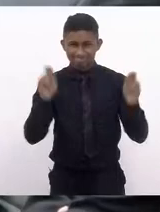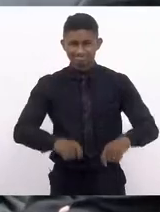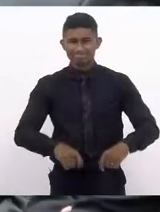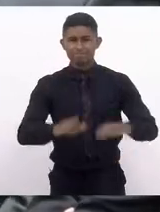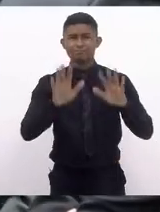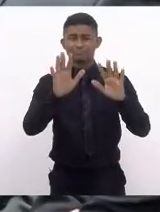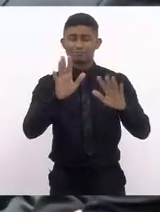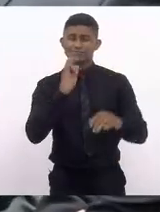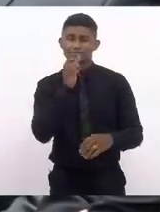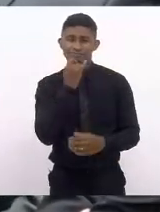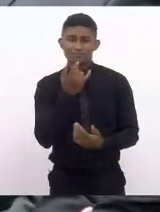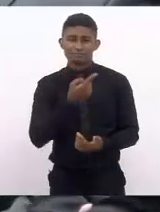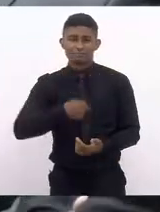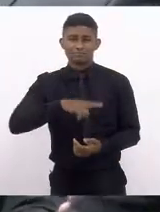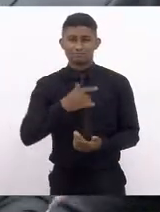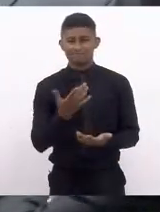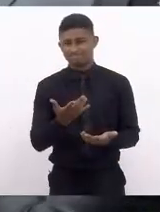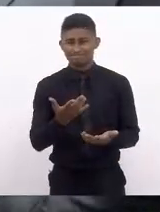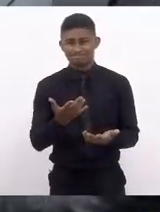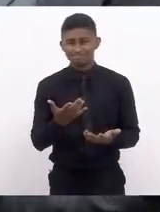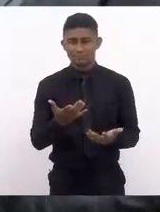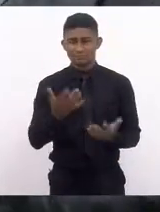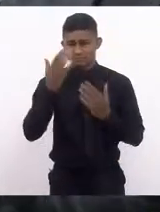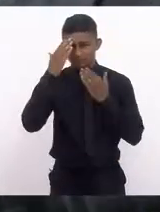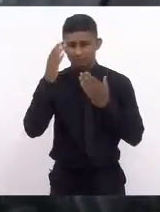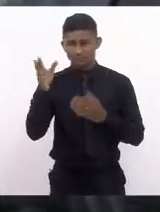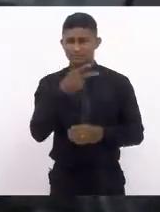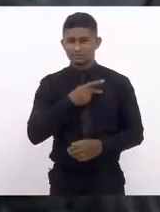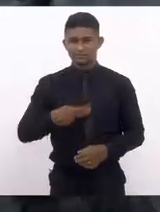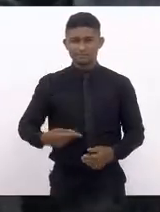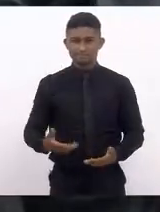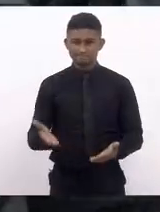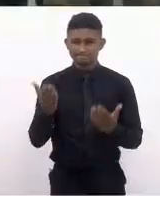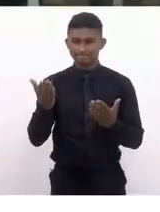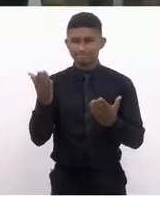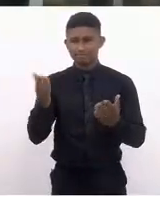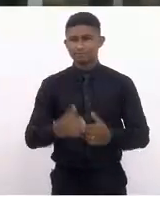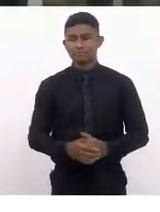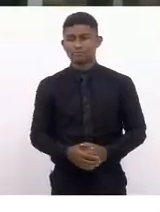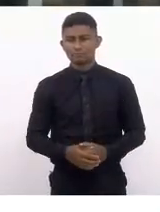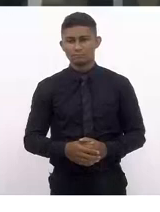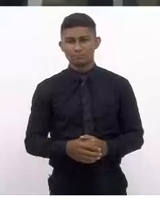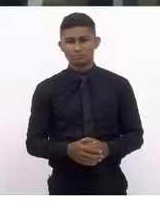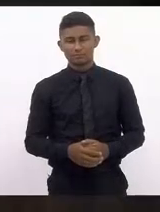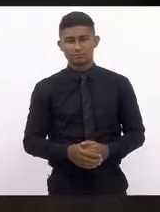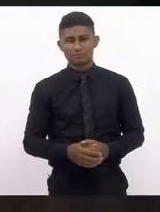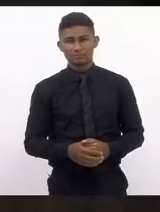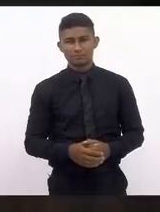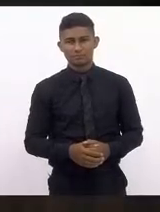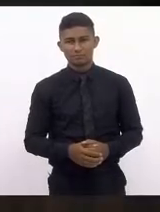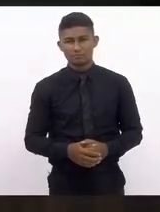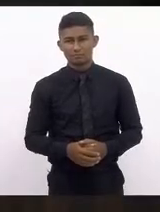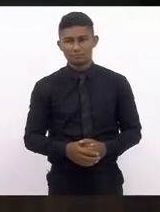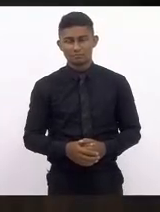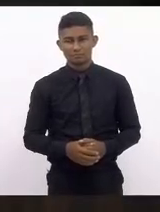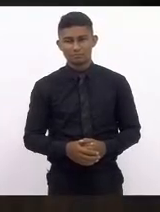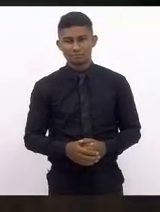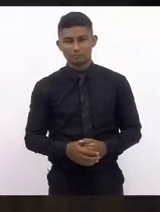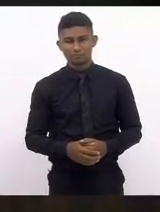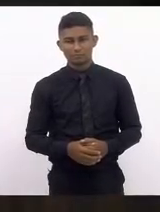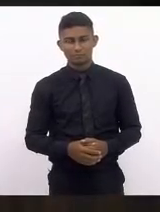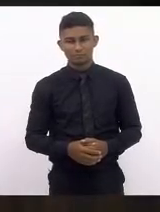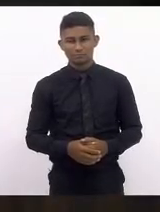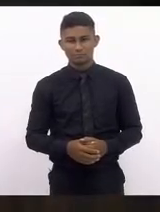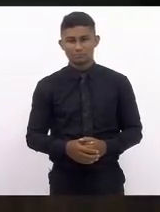nós estamos num regime Obrigado seu presente é e não é de perda de peso então